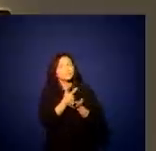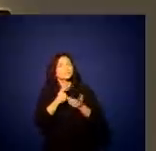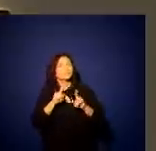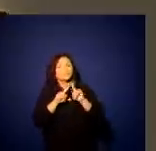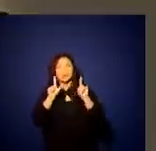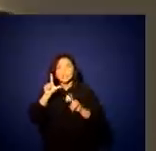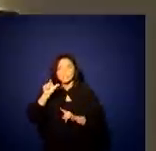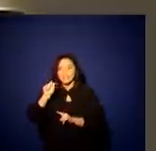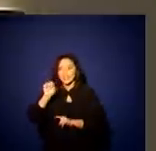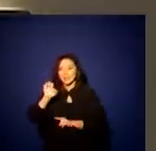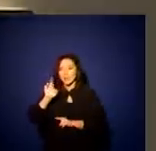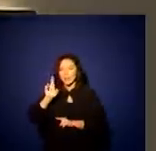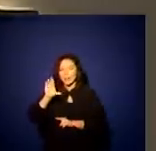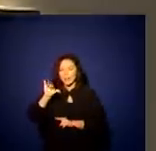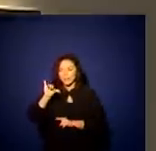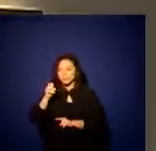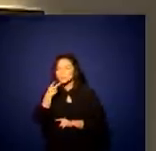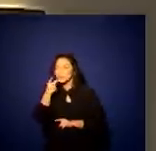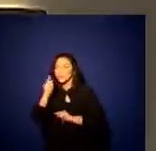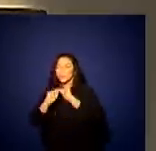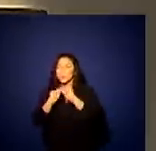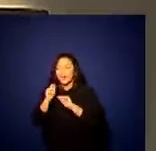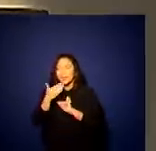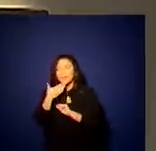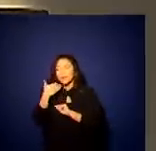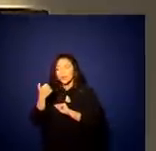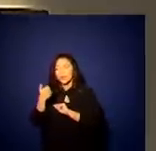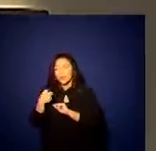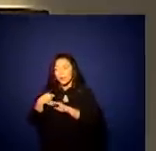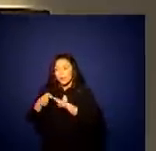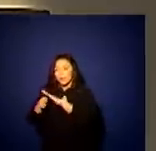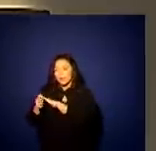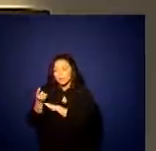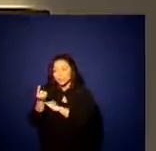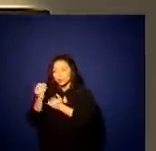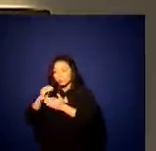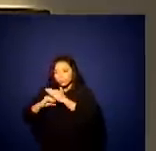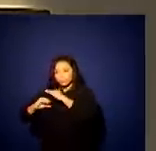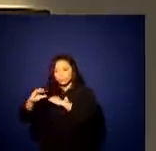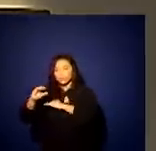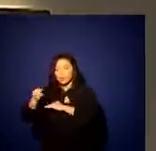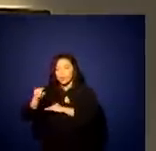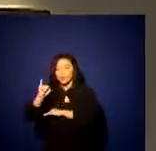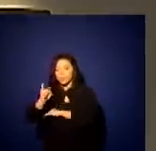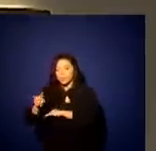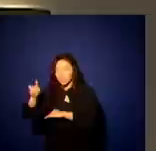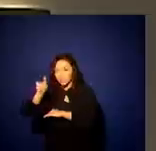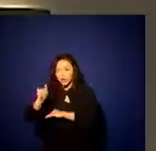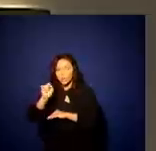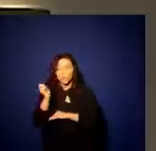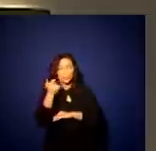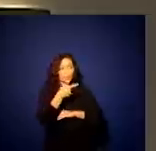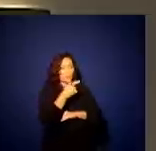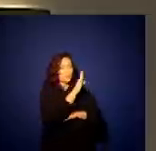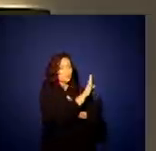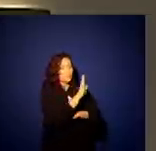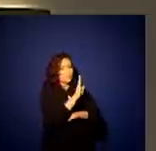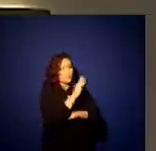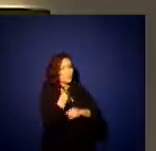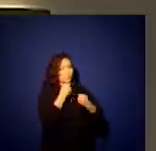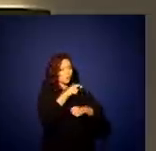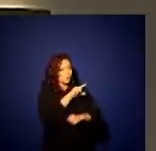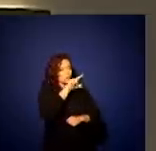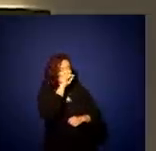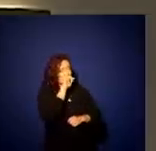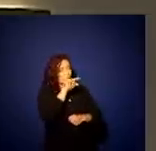é melhor ter o Itaú a ter um banco público dado risco eu acho que a mesma dinâmica nesse momento no varejo vamos escolher os líderes vamos escolher quem